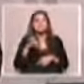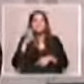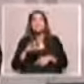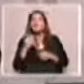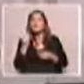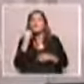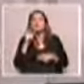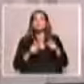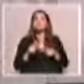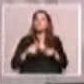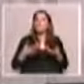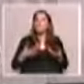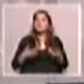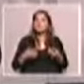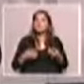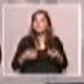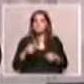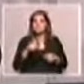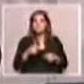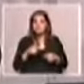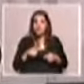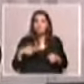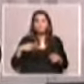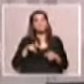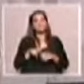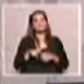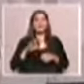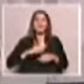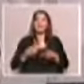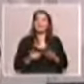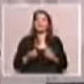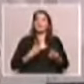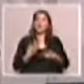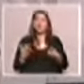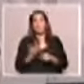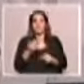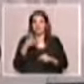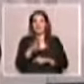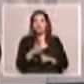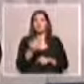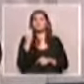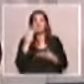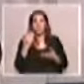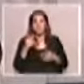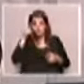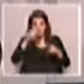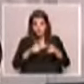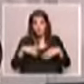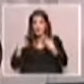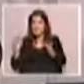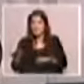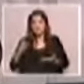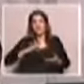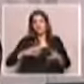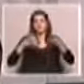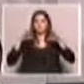das pessoas quando chegam às queijarias para comprar, quando fazem compra direta. Uhum. Se é para oferecer, é sempre um queijo grande.